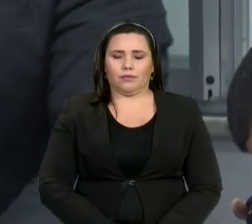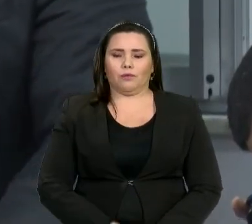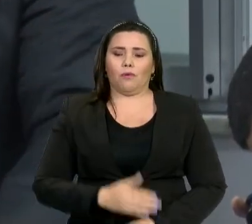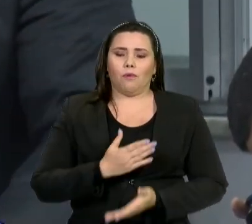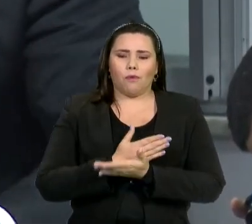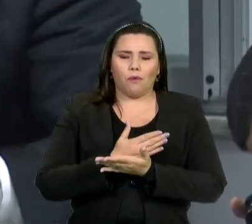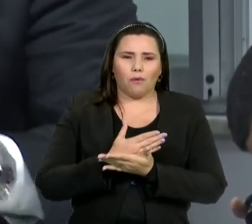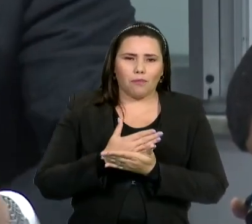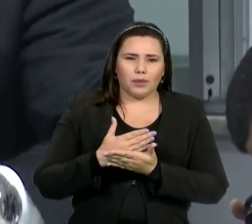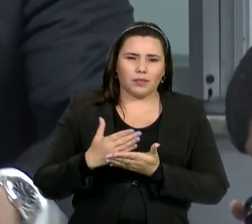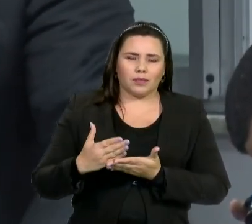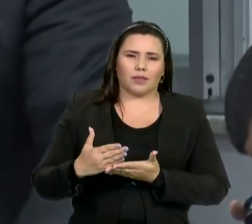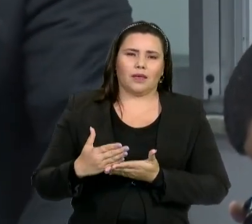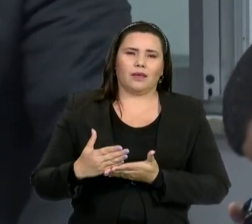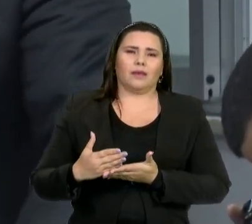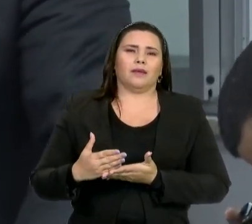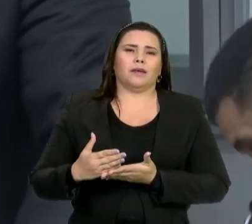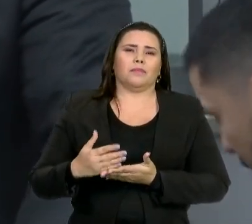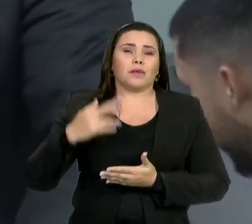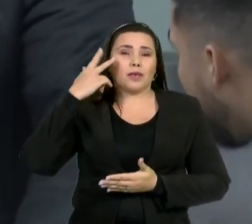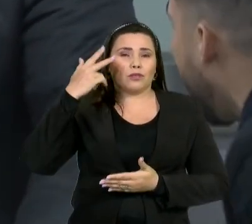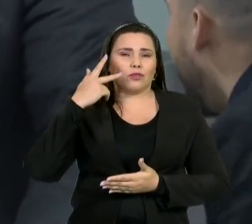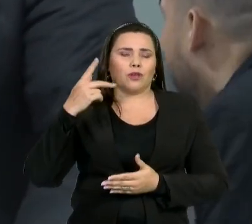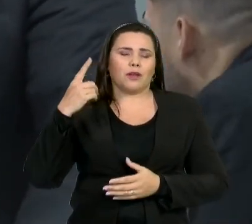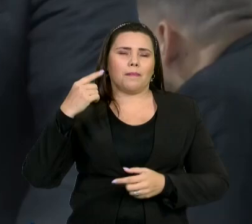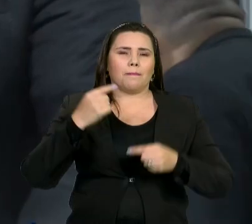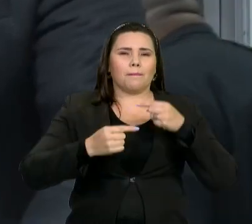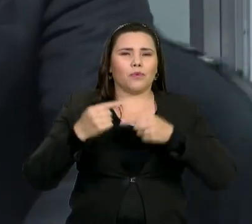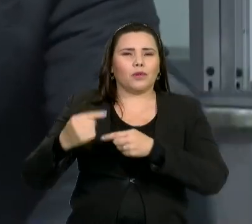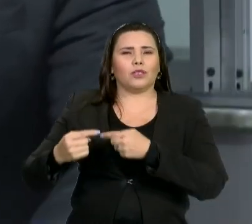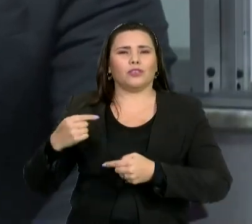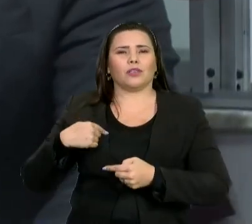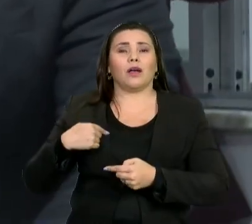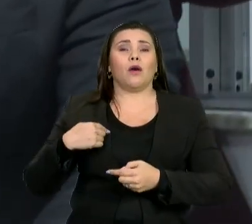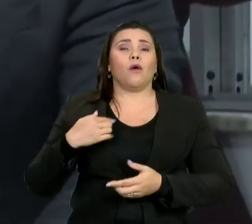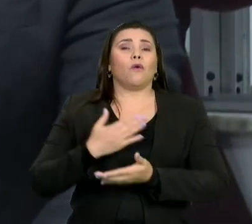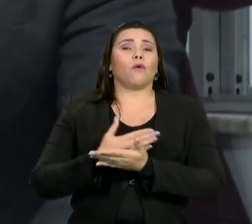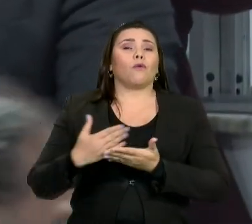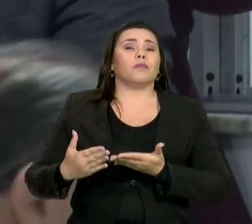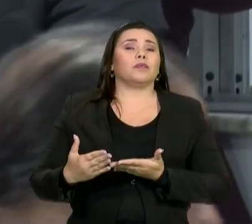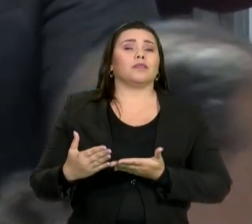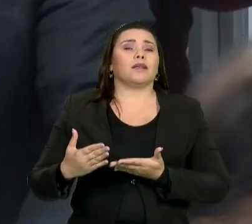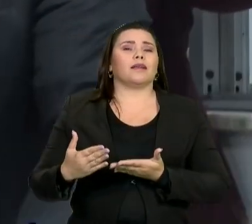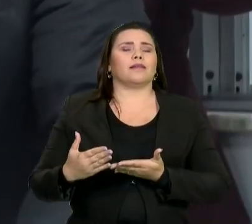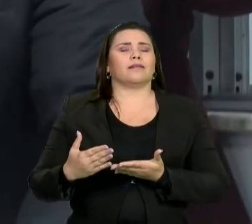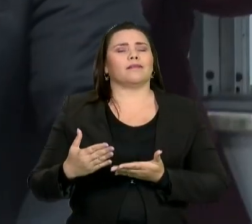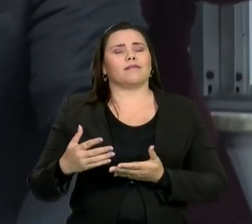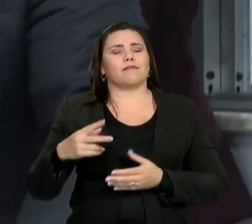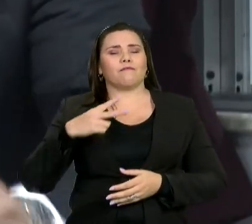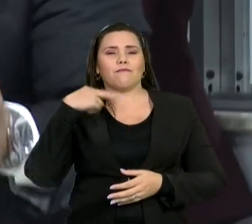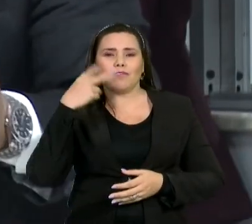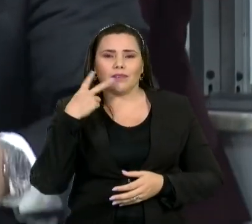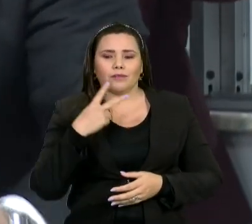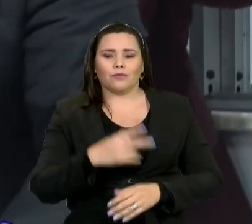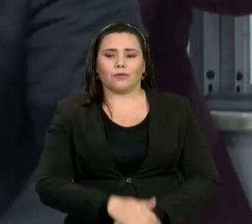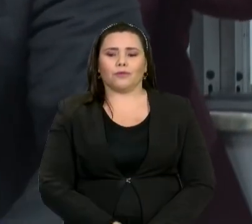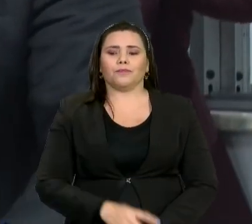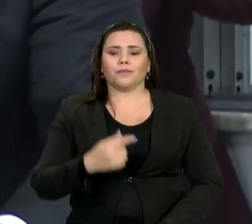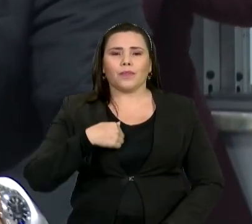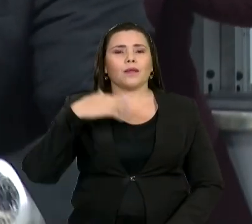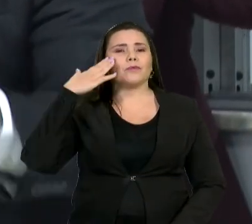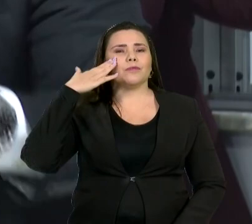trajetória política como vereador. Eu sei da importância de levar o parlamento estadual para a